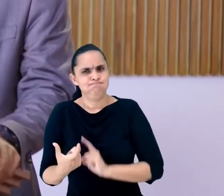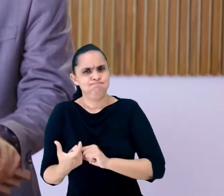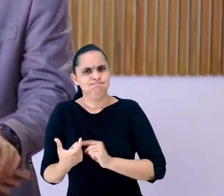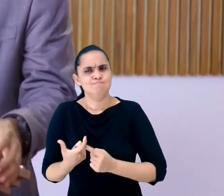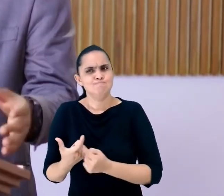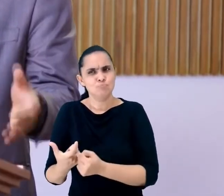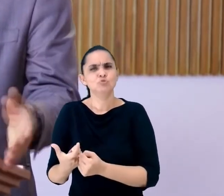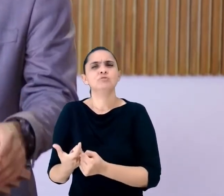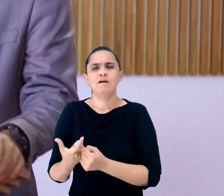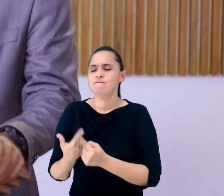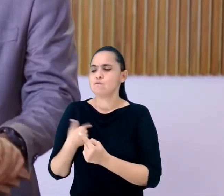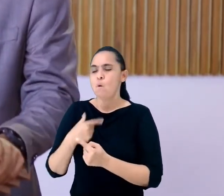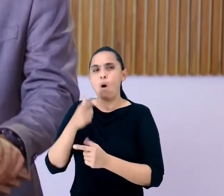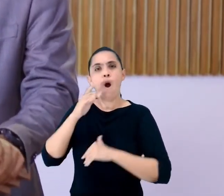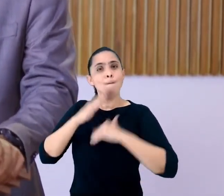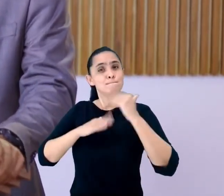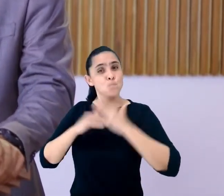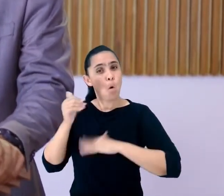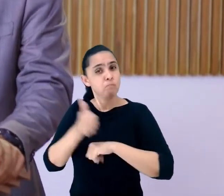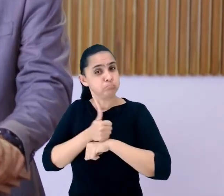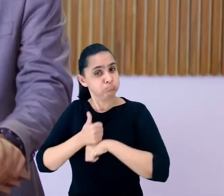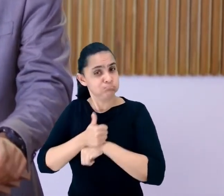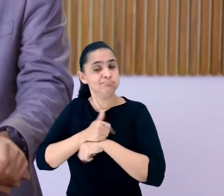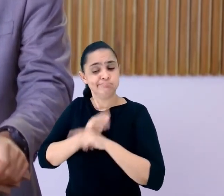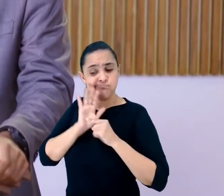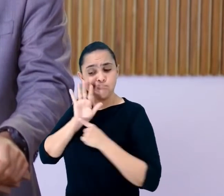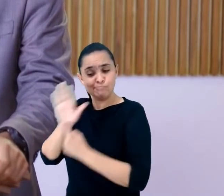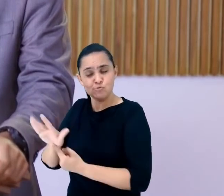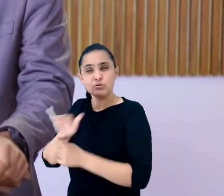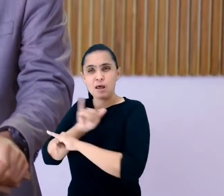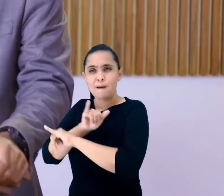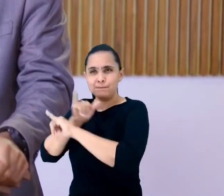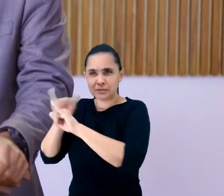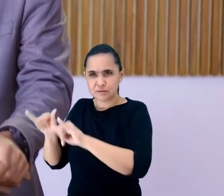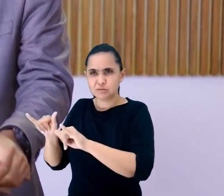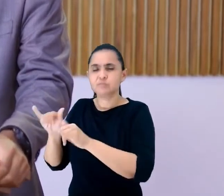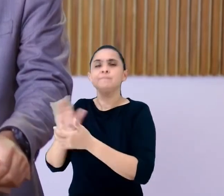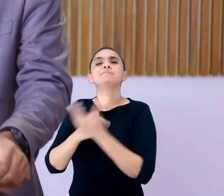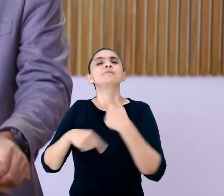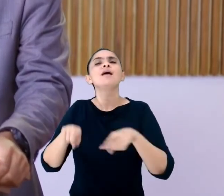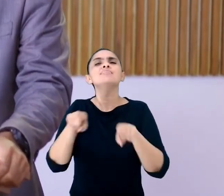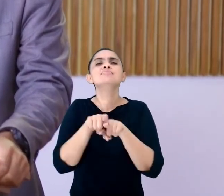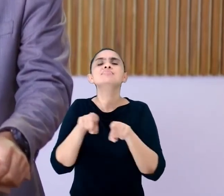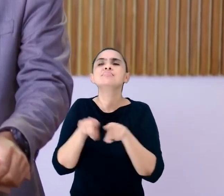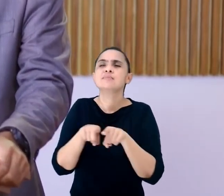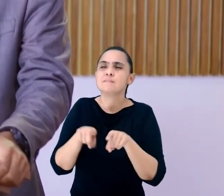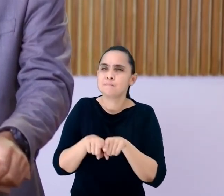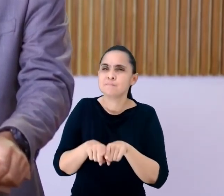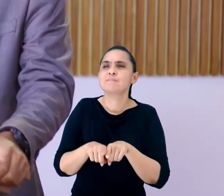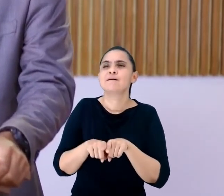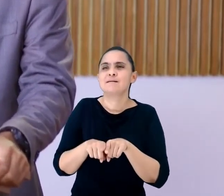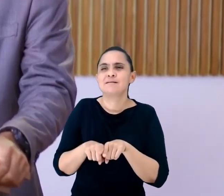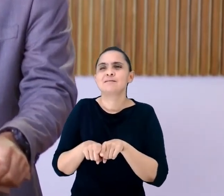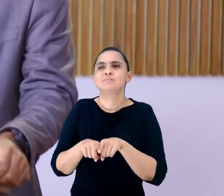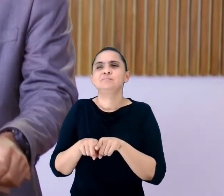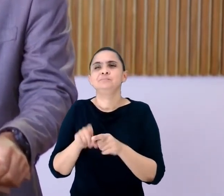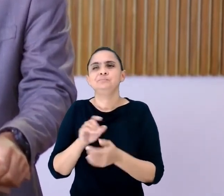sua finalidade, o seu serviço. E eles também ficavam alojados